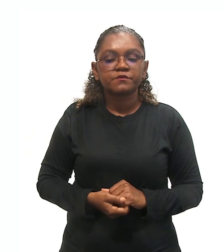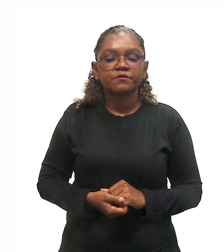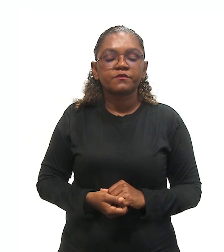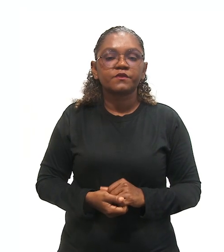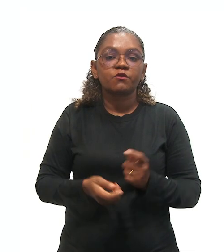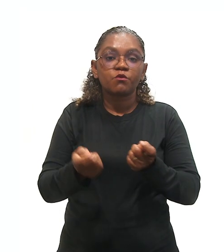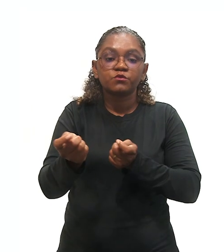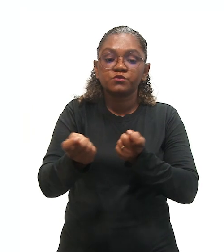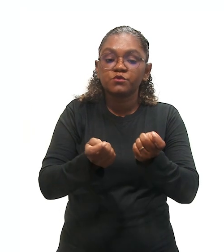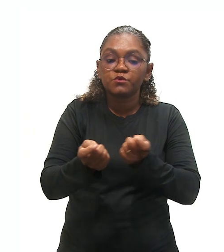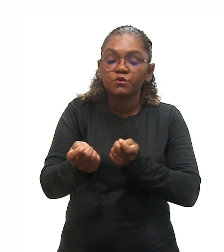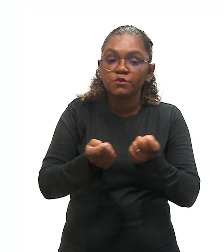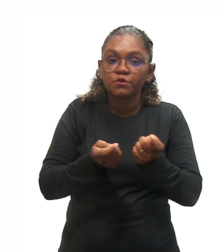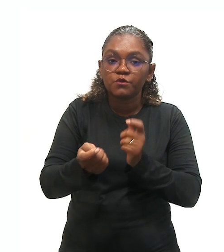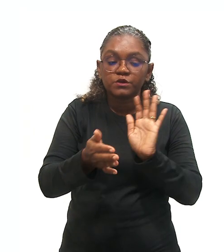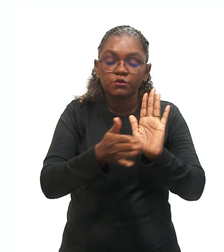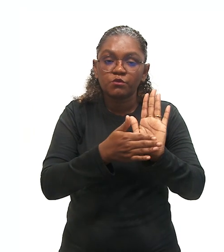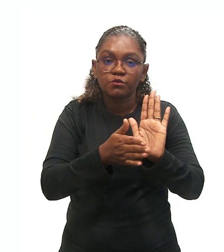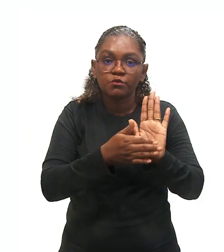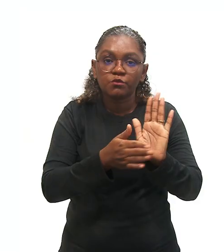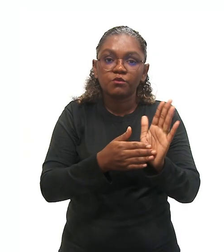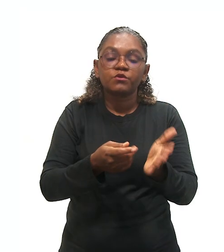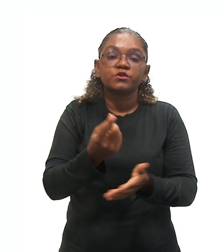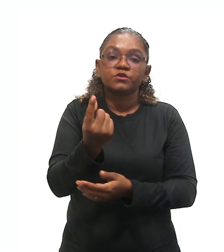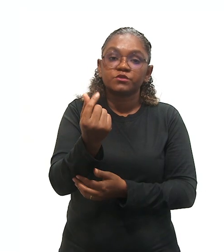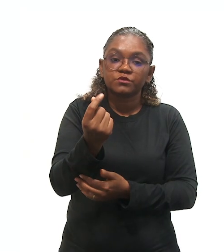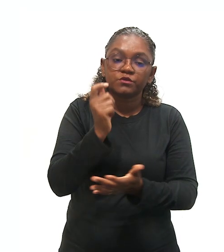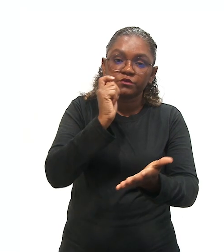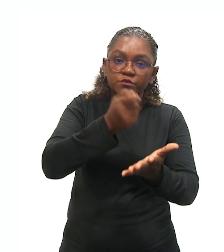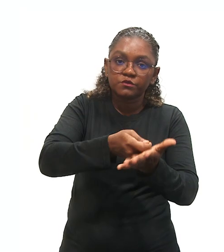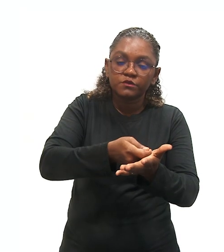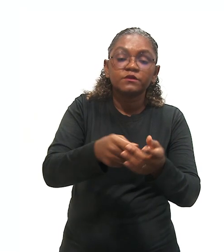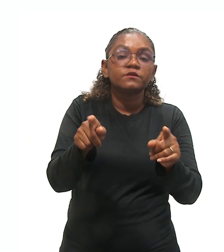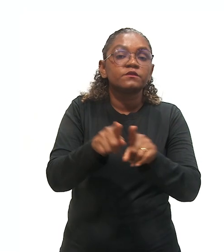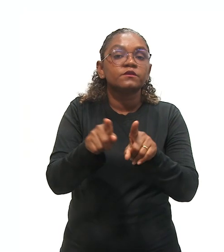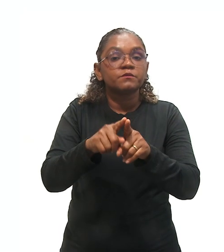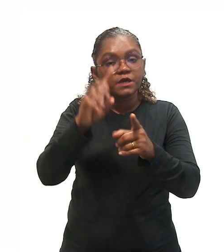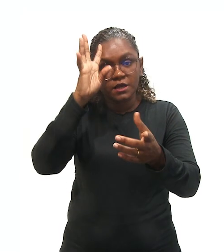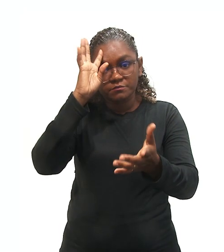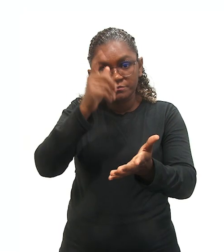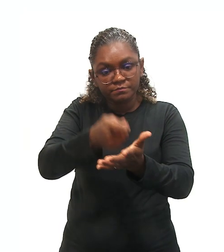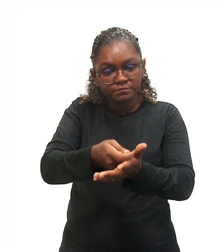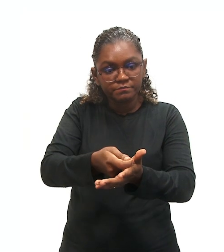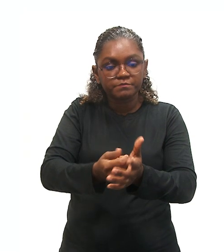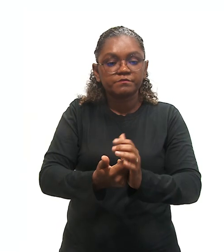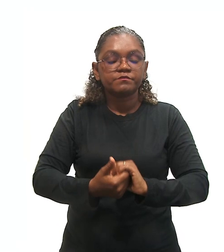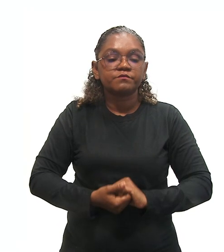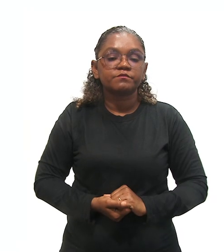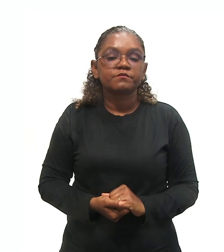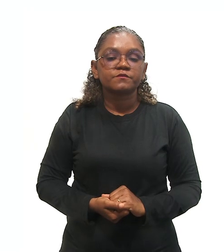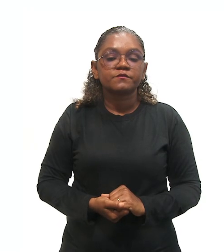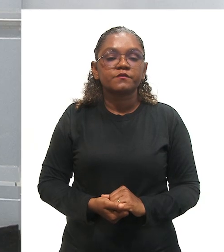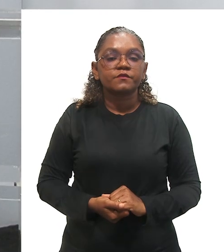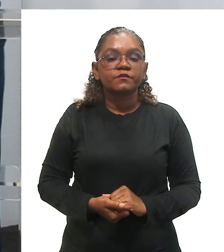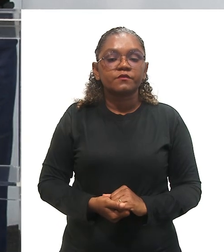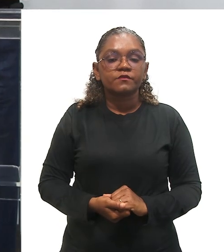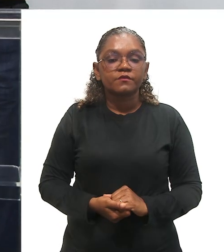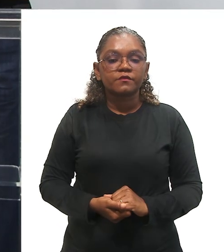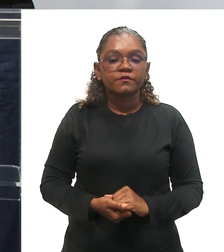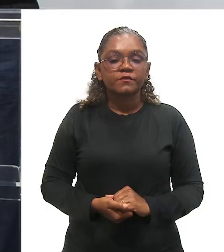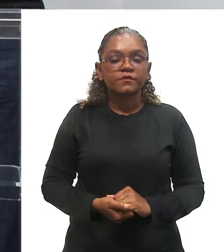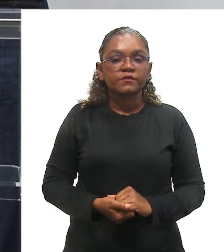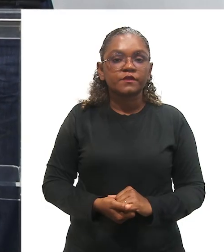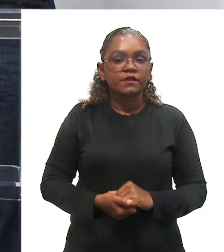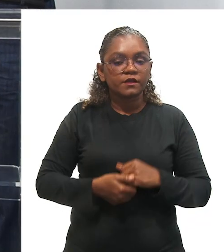Veja, controle, prestação de contas, tomada de decisão. Fazendo um